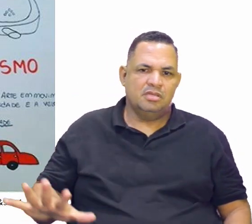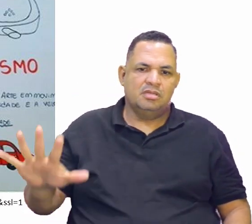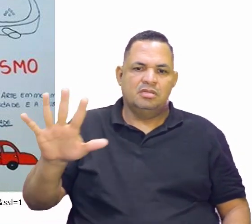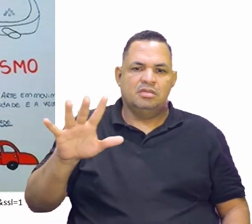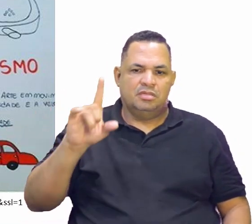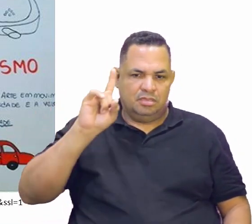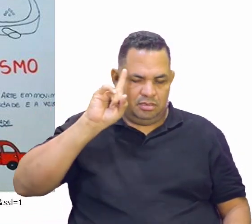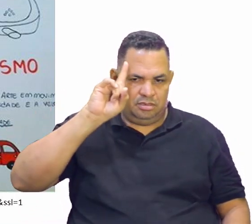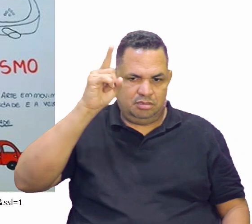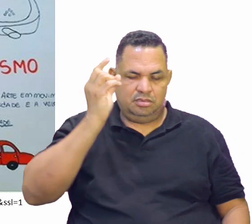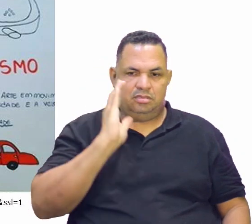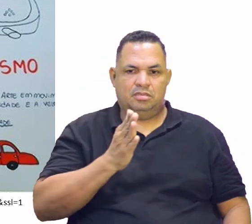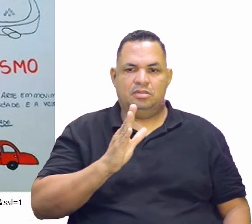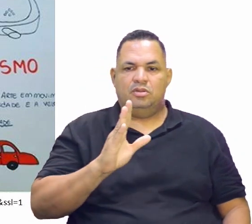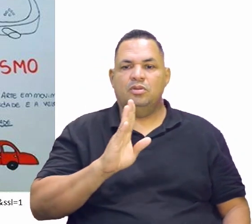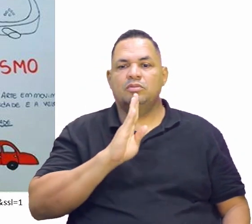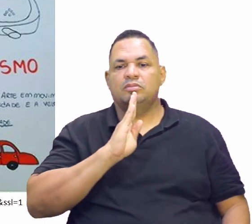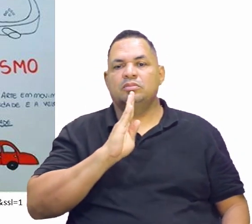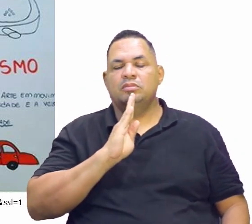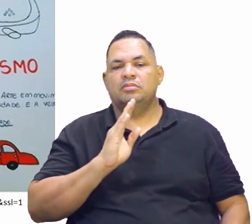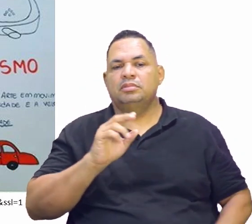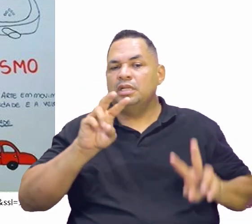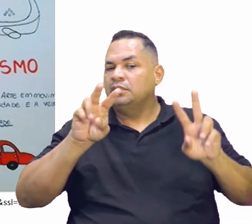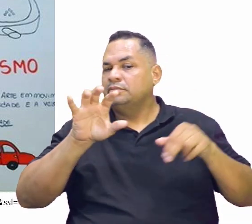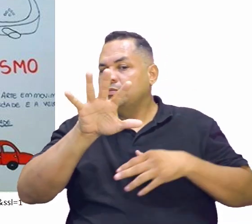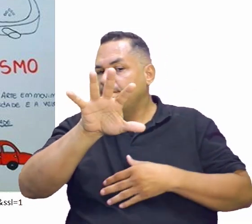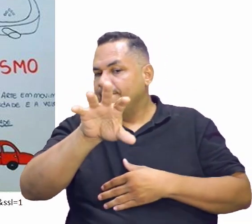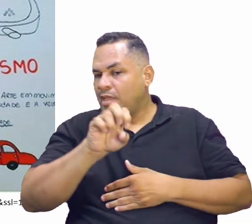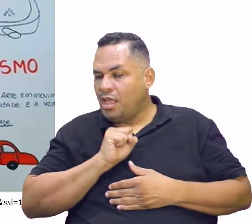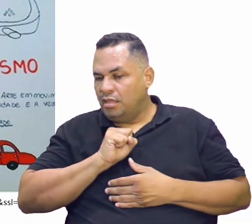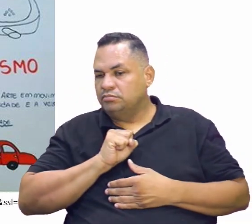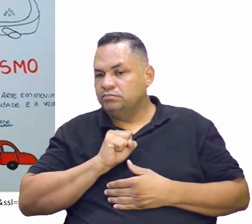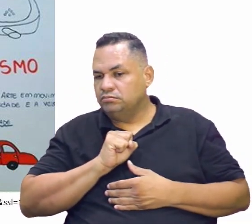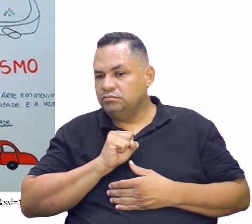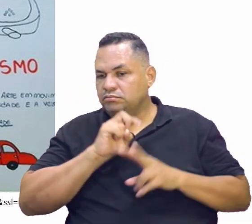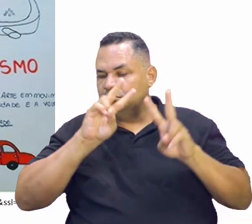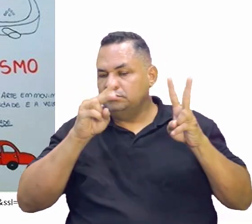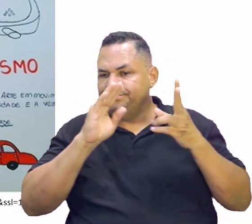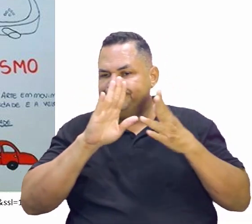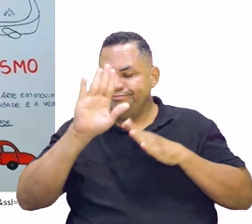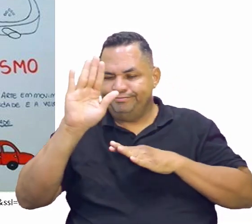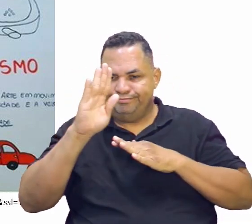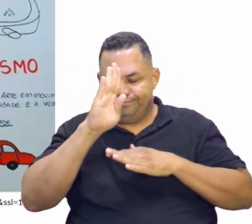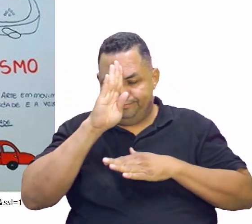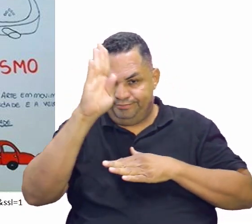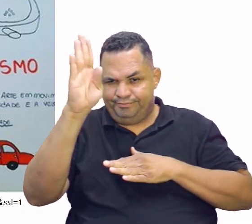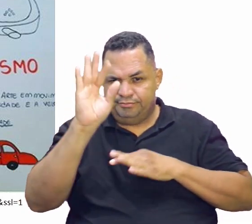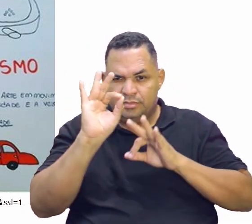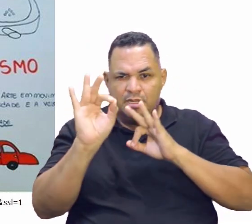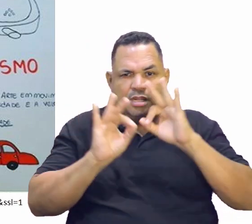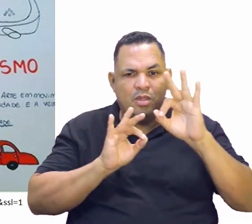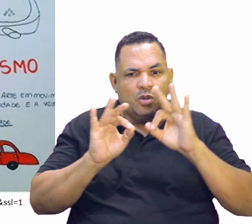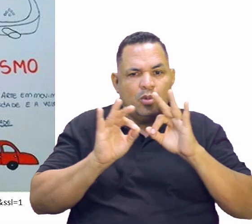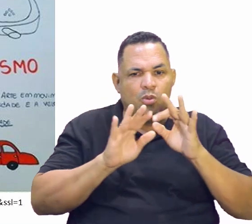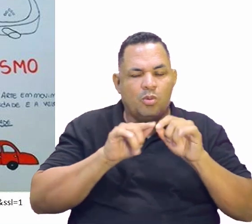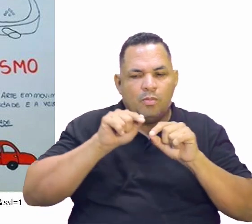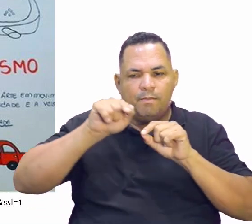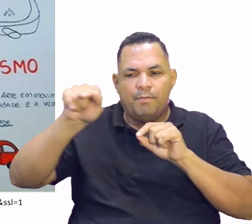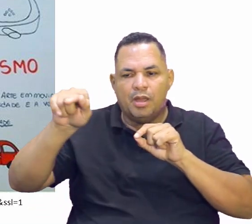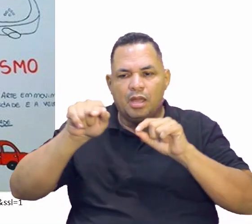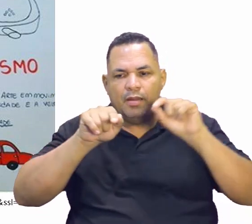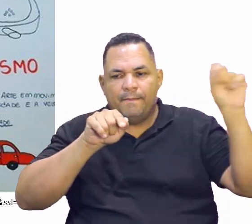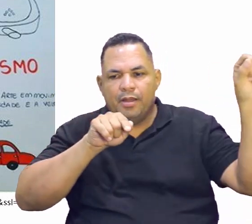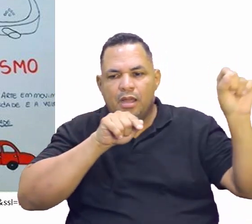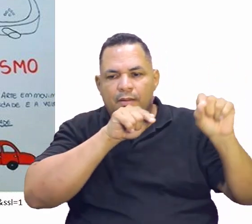aquela ideia que vocês já conhecem. Eu vou pegar o tema principal, vou centralizar e ali eu vou começar a fazer as